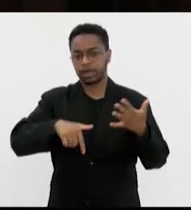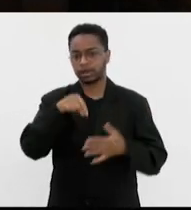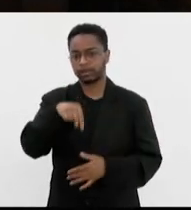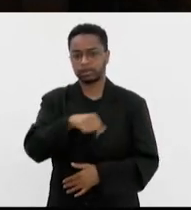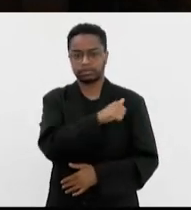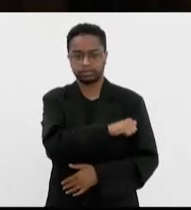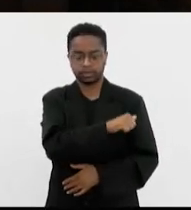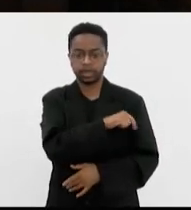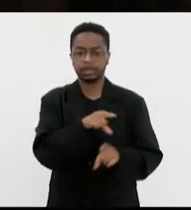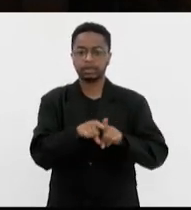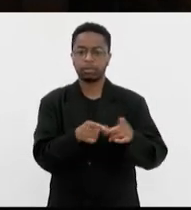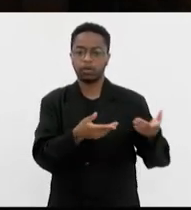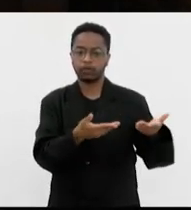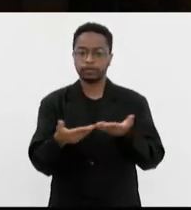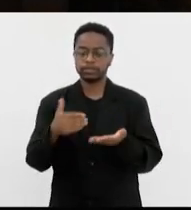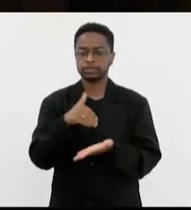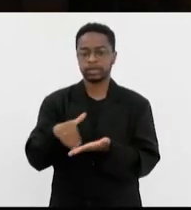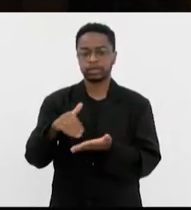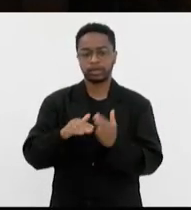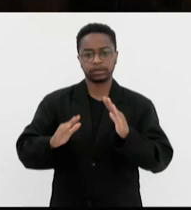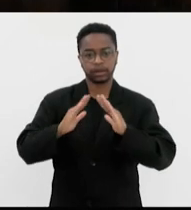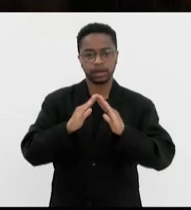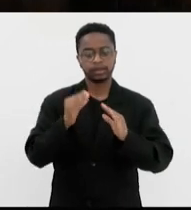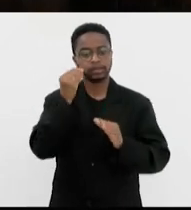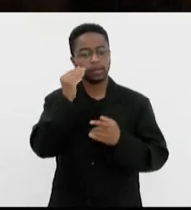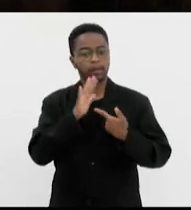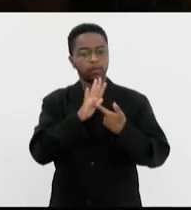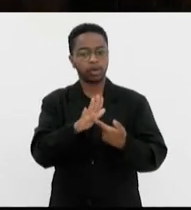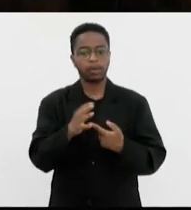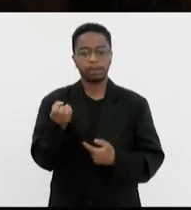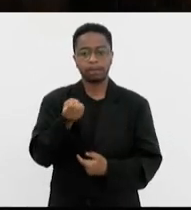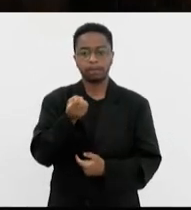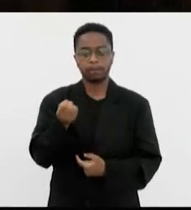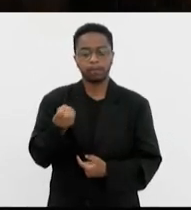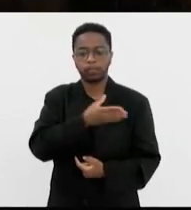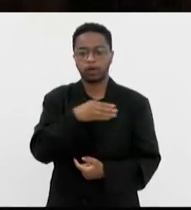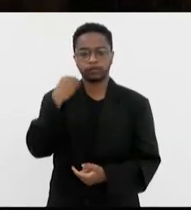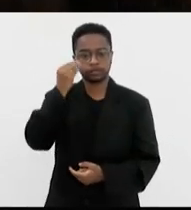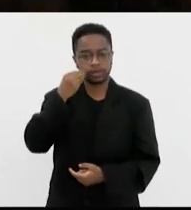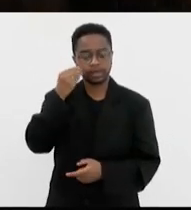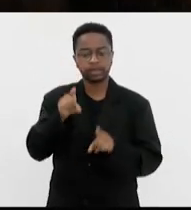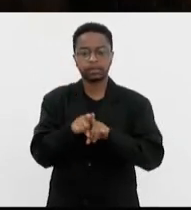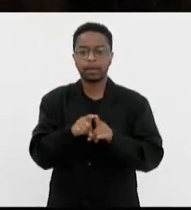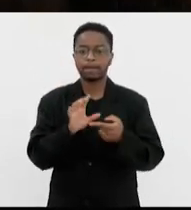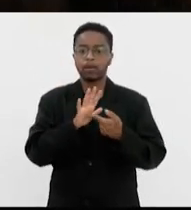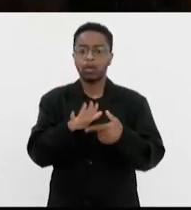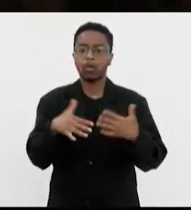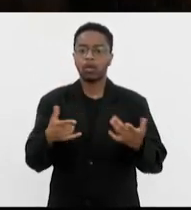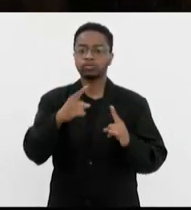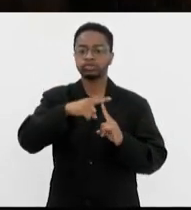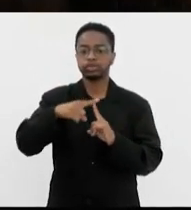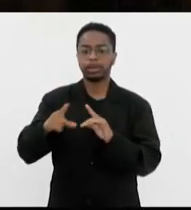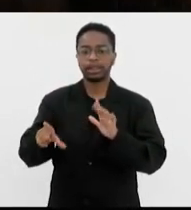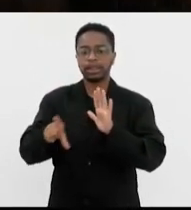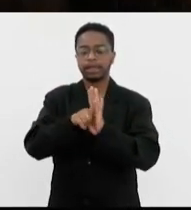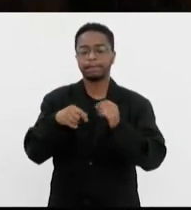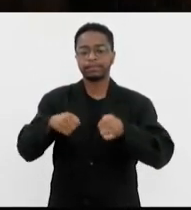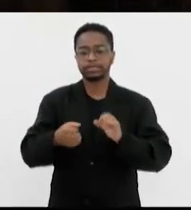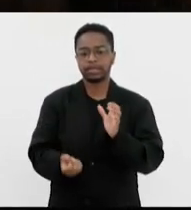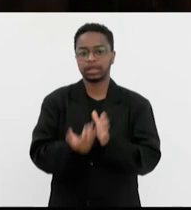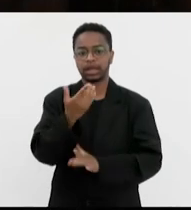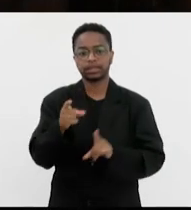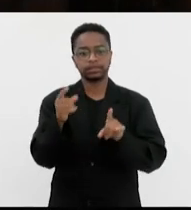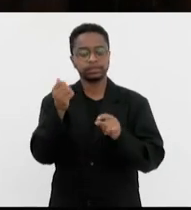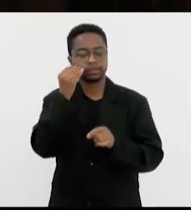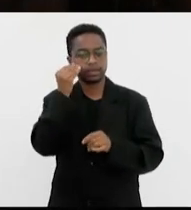todas as secretarias de habitação para apresentar as boas experiências, para apresentar que tipo de legislação a gente precisaria fazer para adequar o